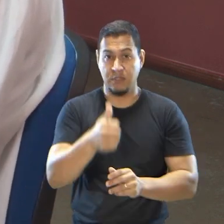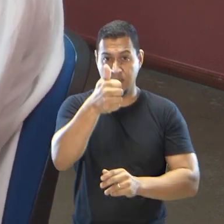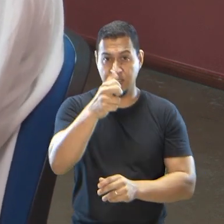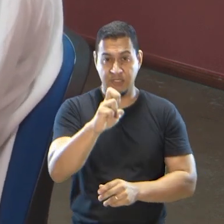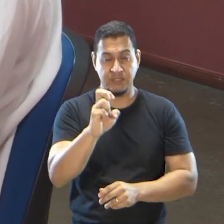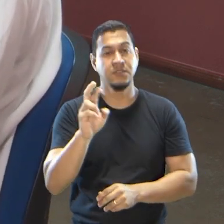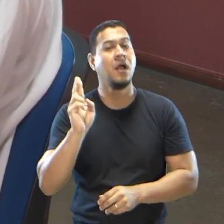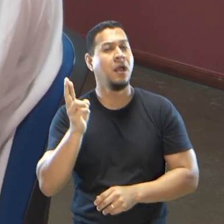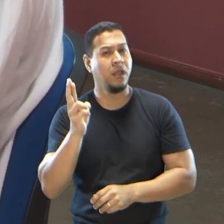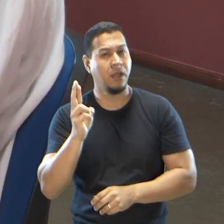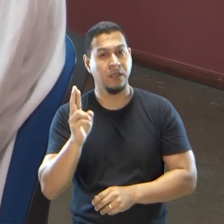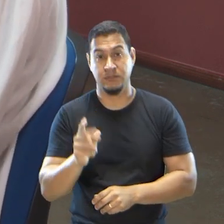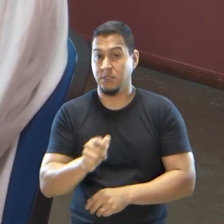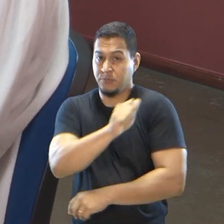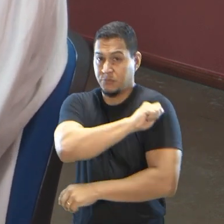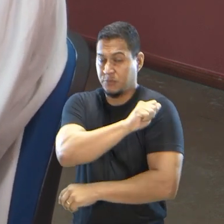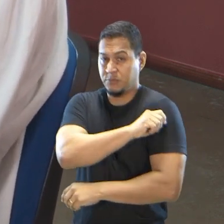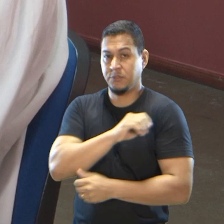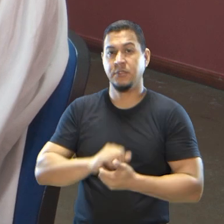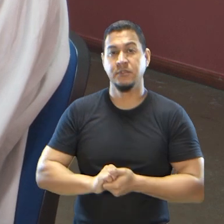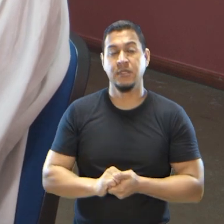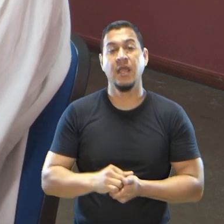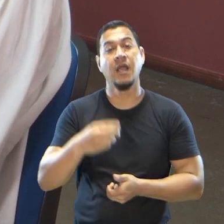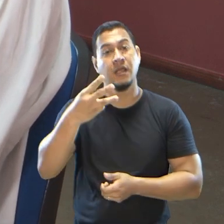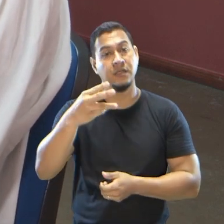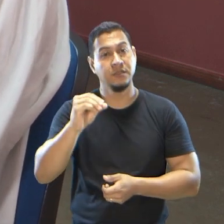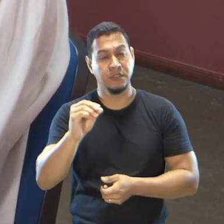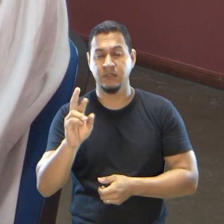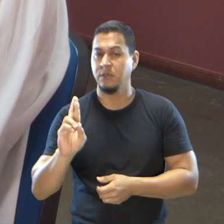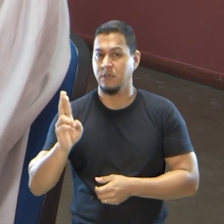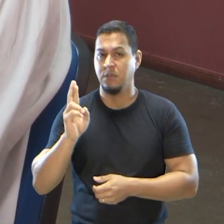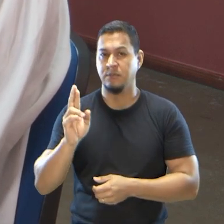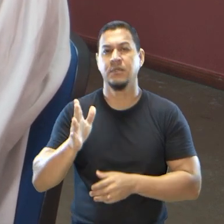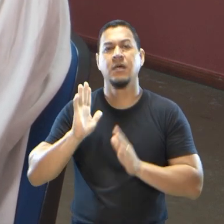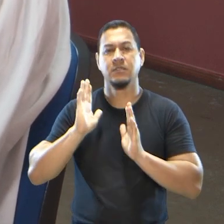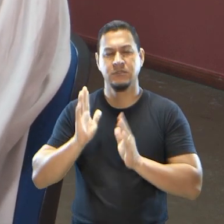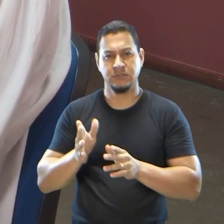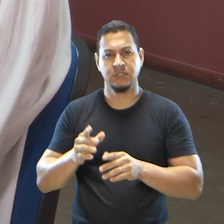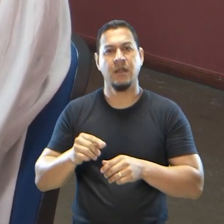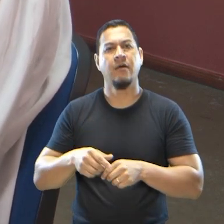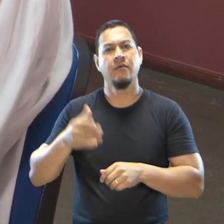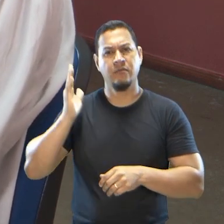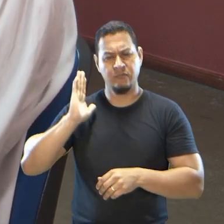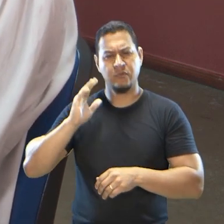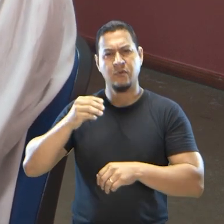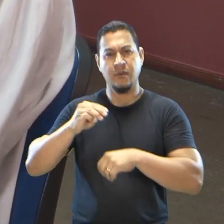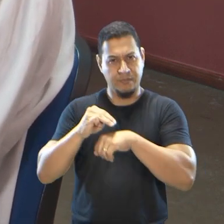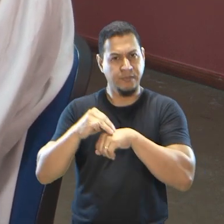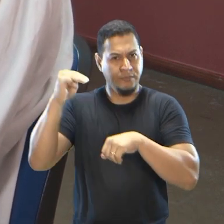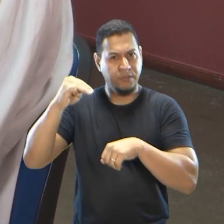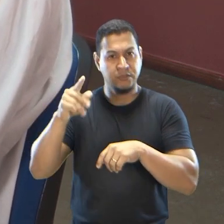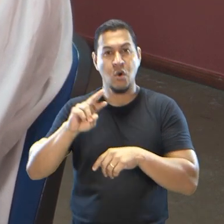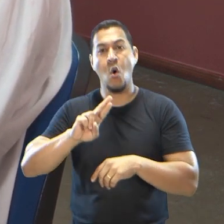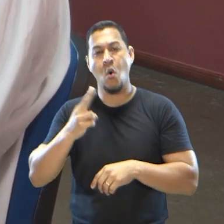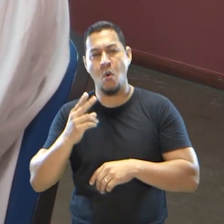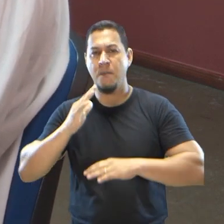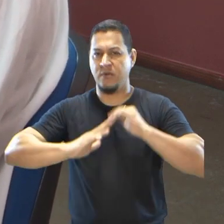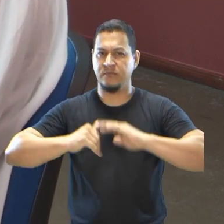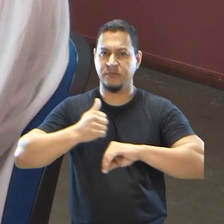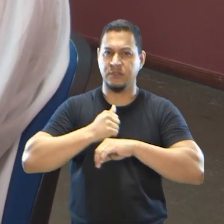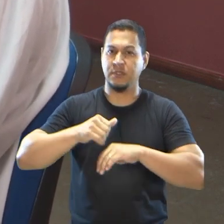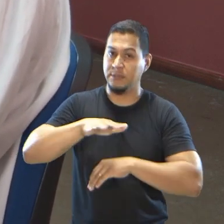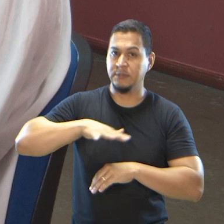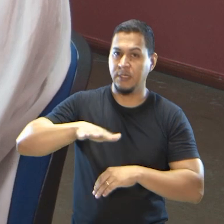valor da inscrição está R$15 para os estudantes. E R$30 para quem já for estudante de mestrado